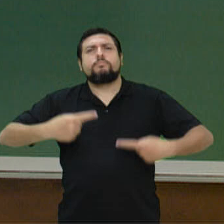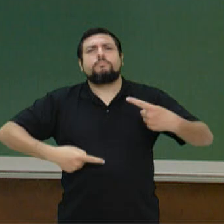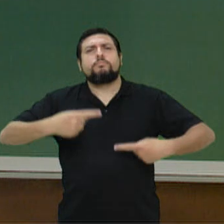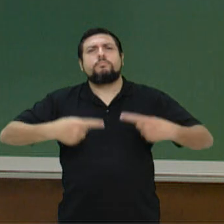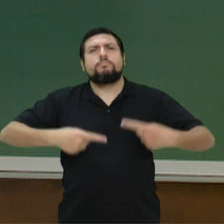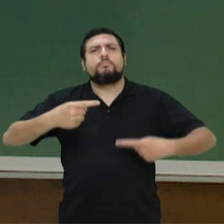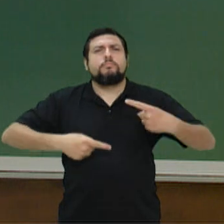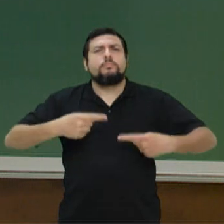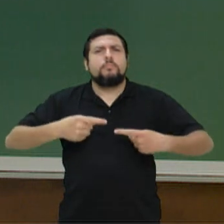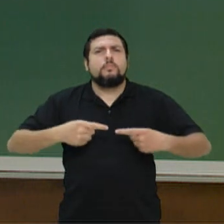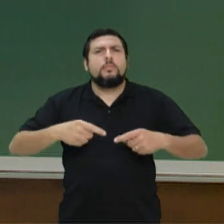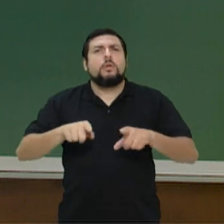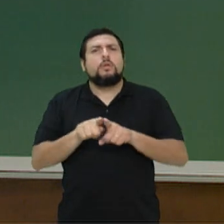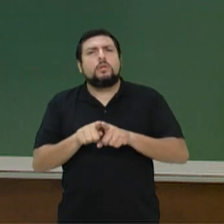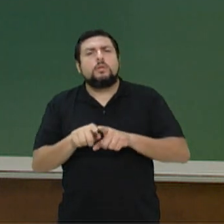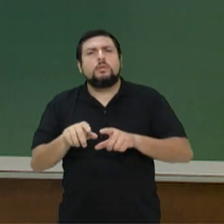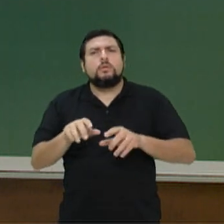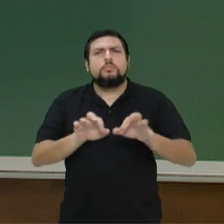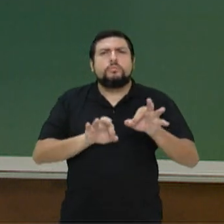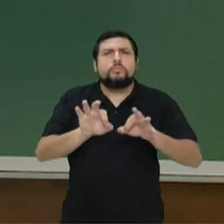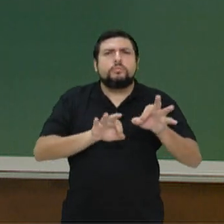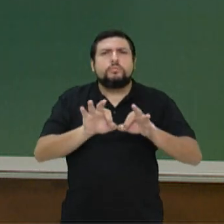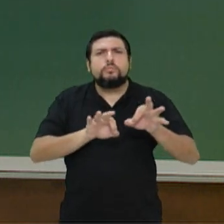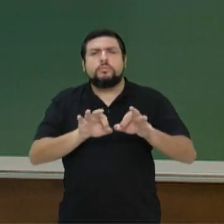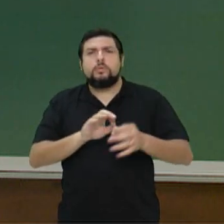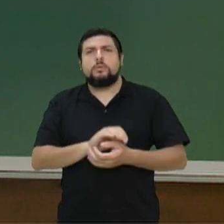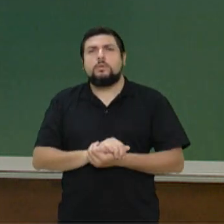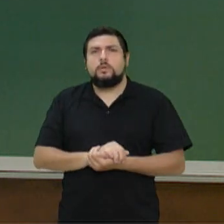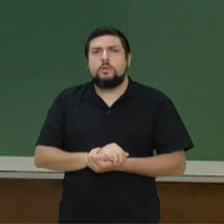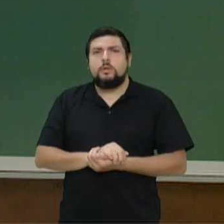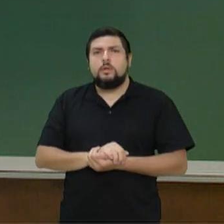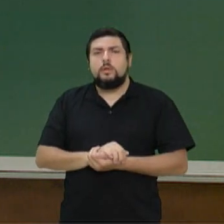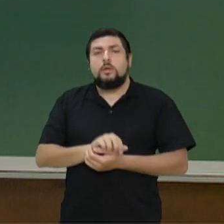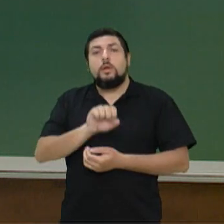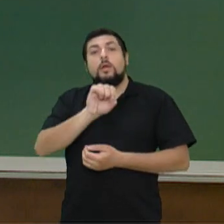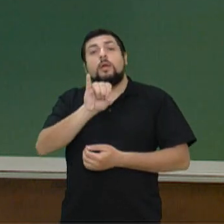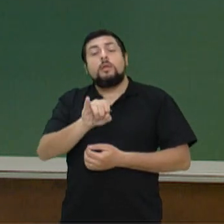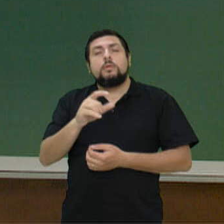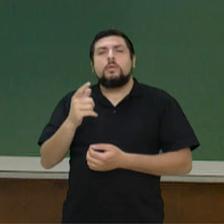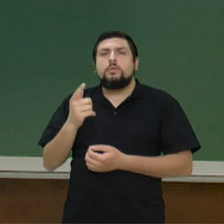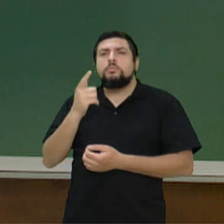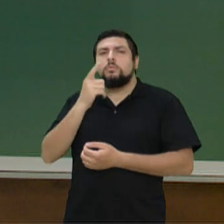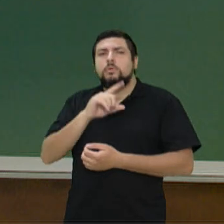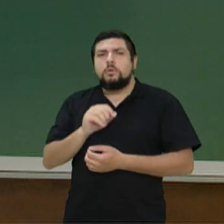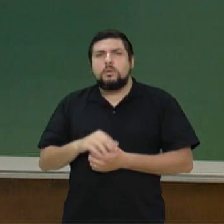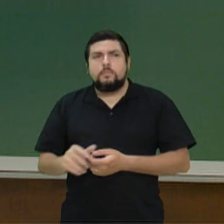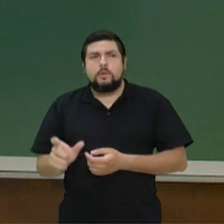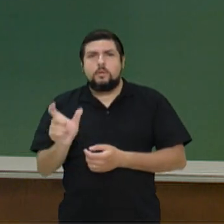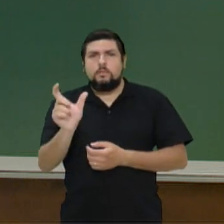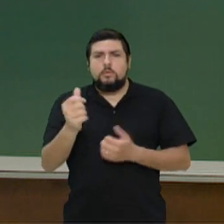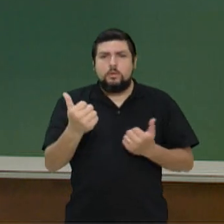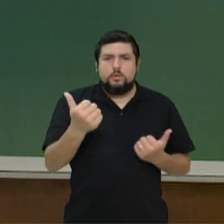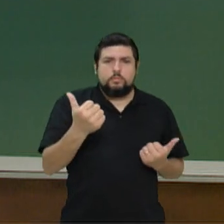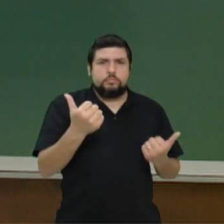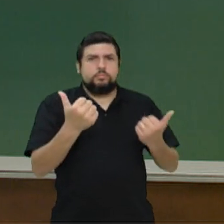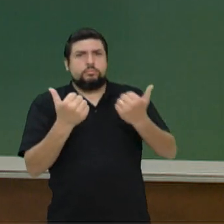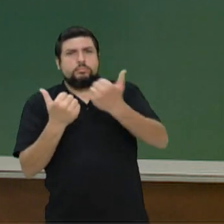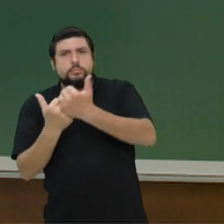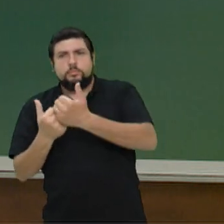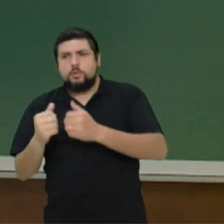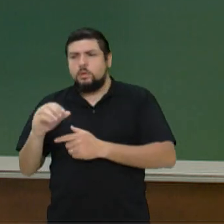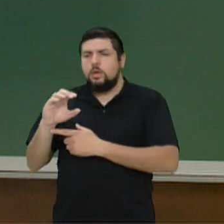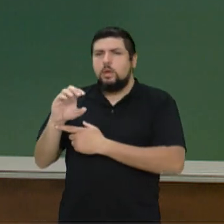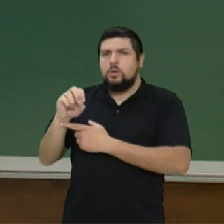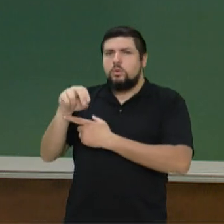mesmo? E planejamento, veja, se você conseguir, né, se você substituir, né, contenda por os